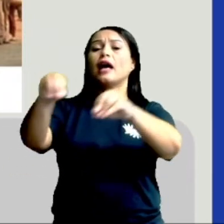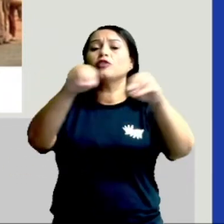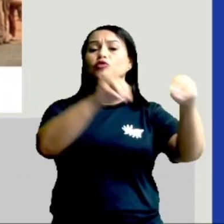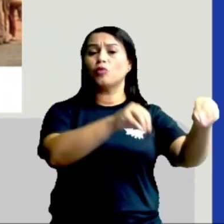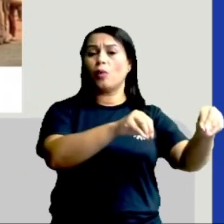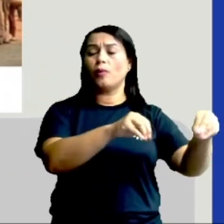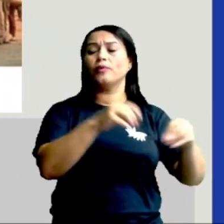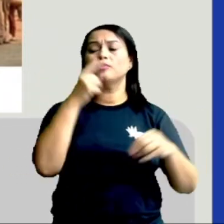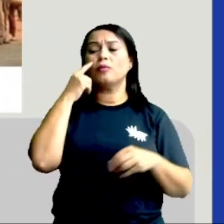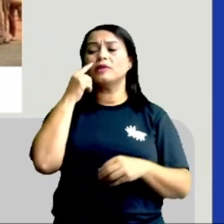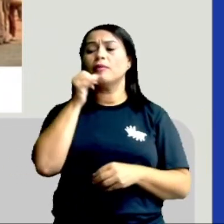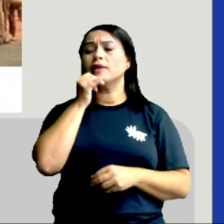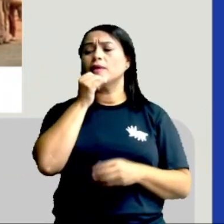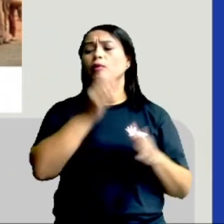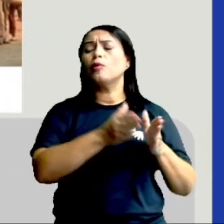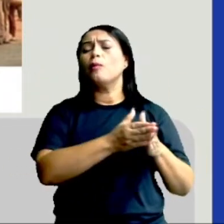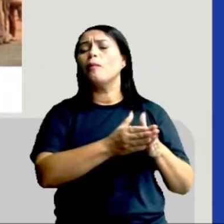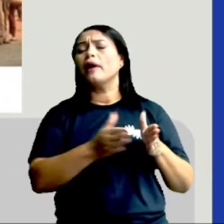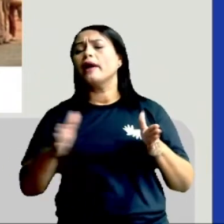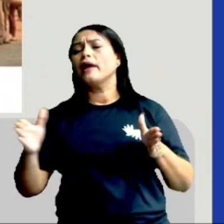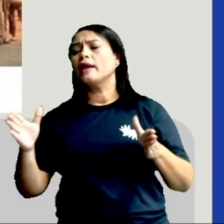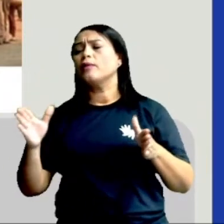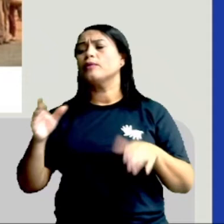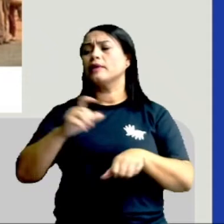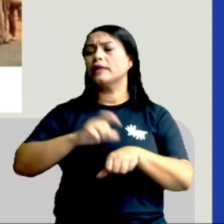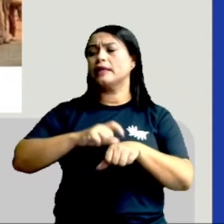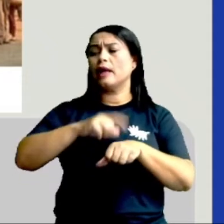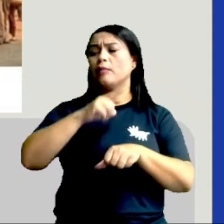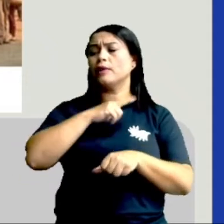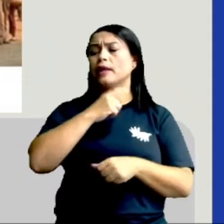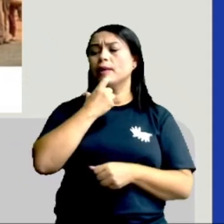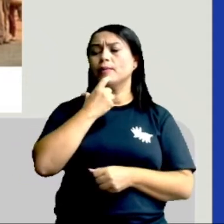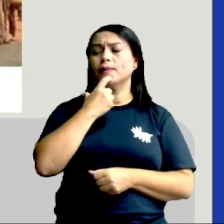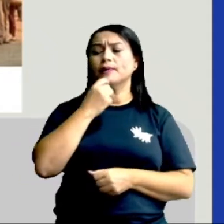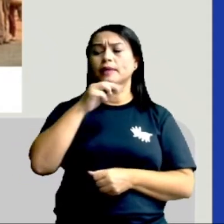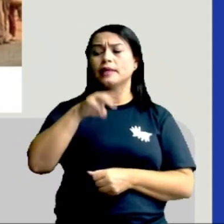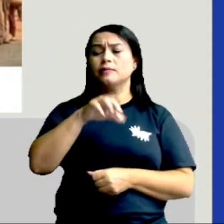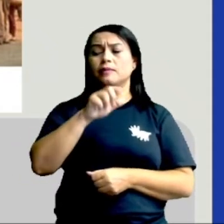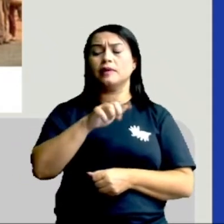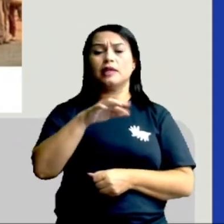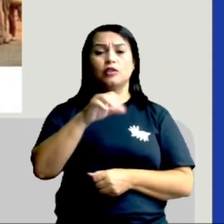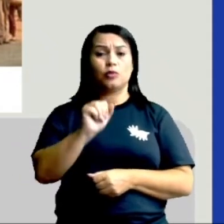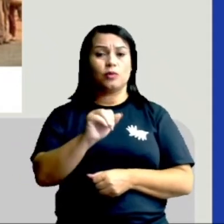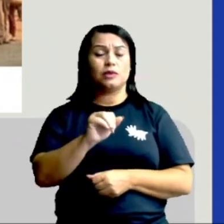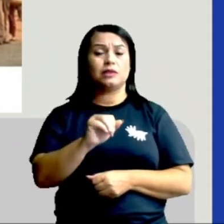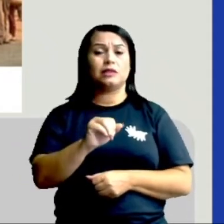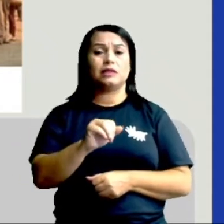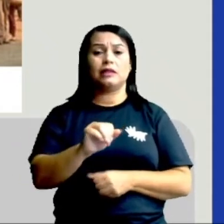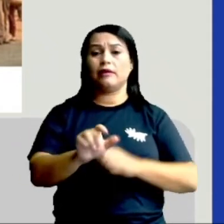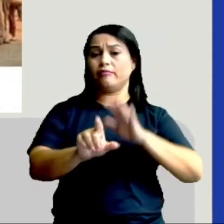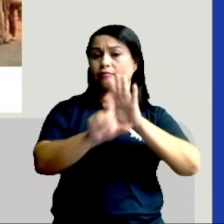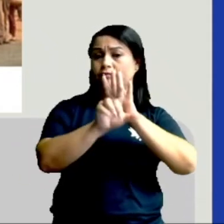outra, durante um determinado período de tempo. Temos as migrações ilegais,